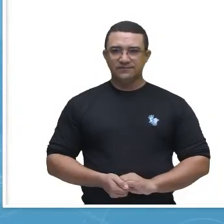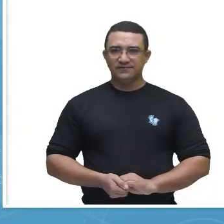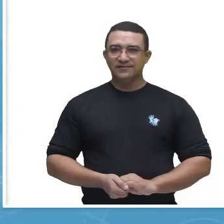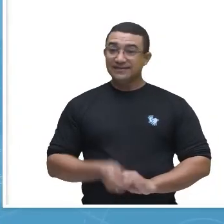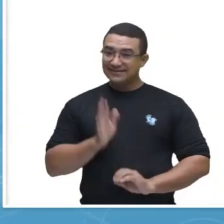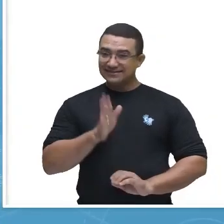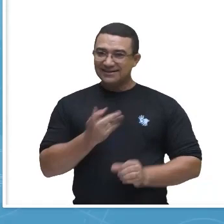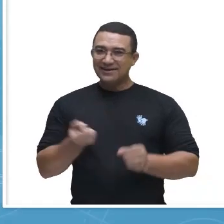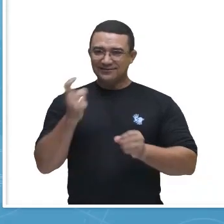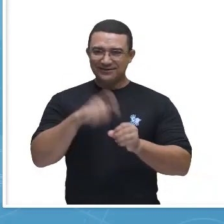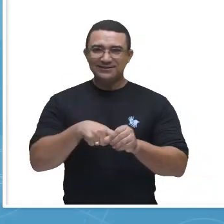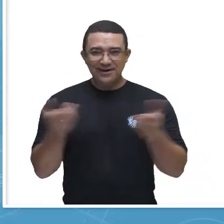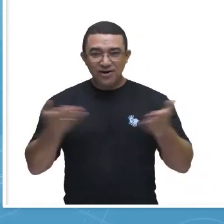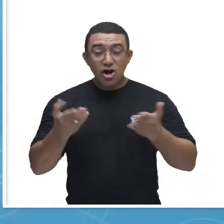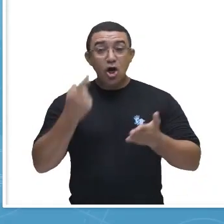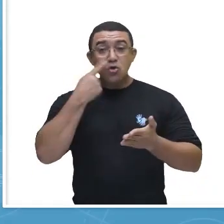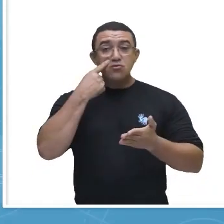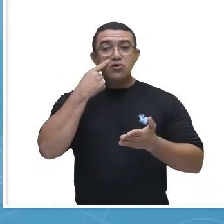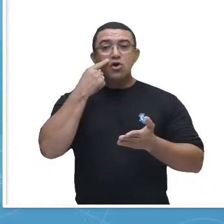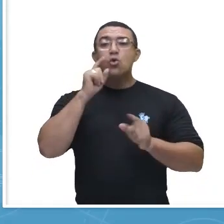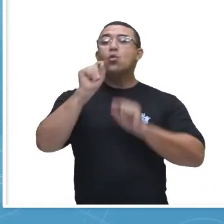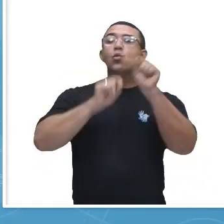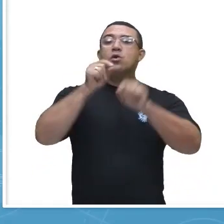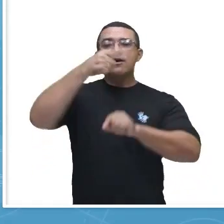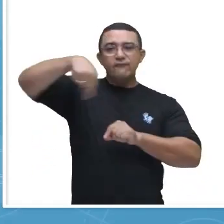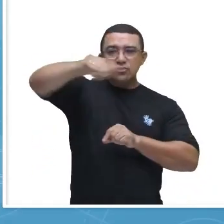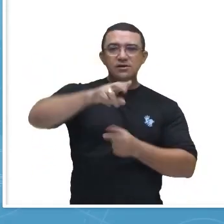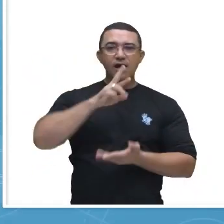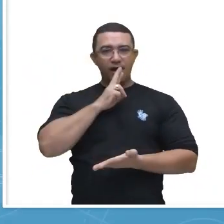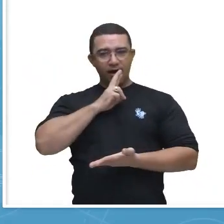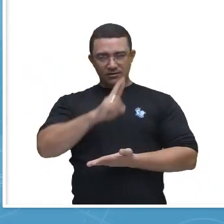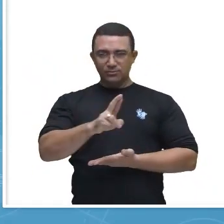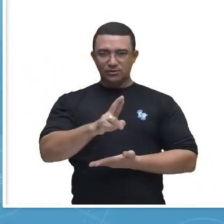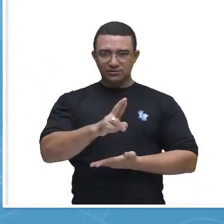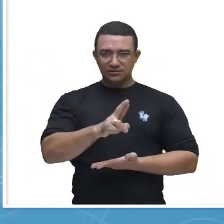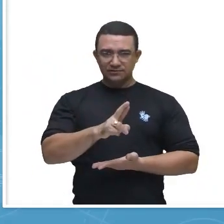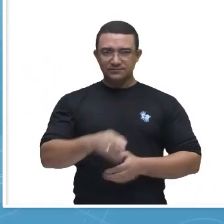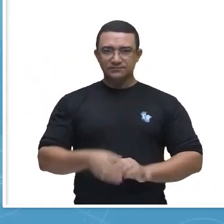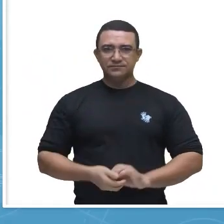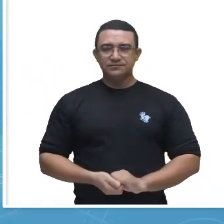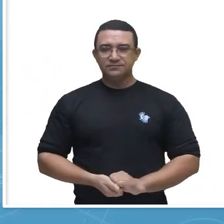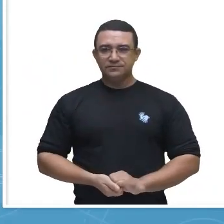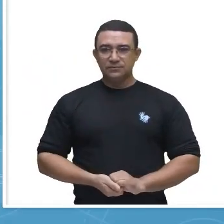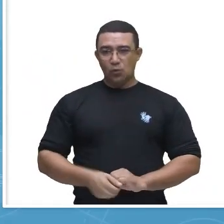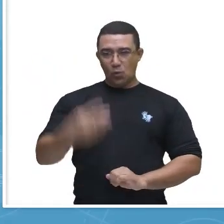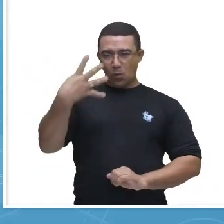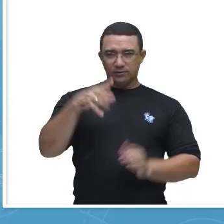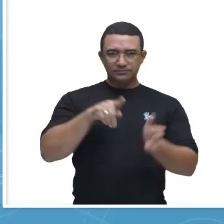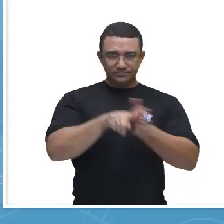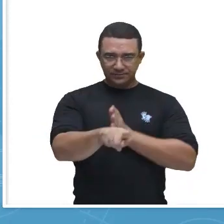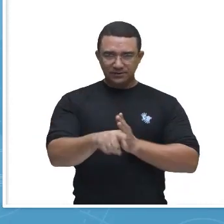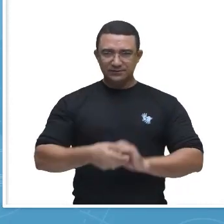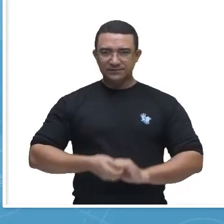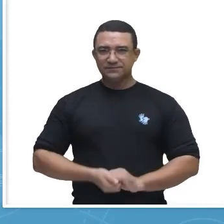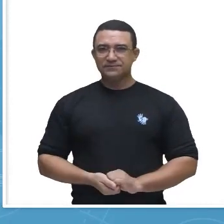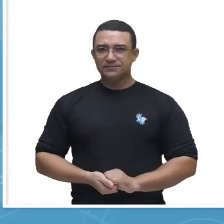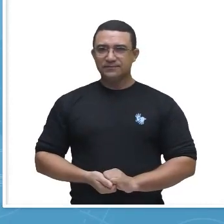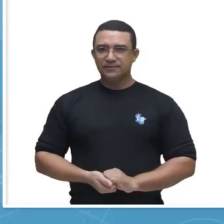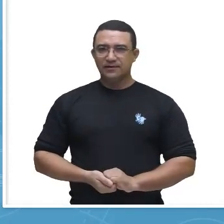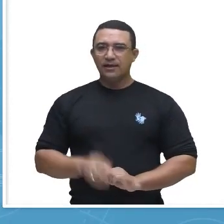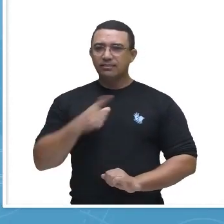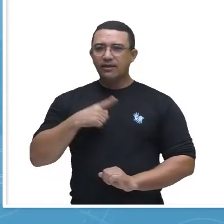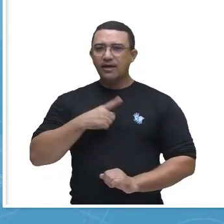retornando agora para verificar o que vocês colocaram, o que vocês responderam aí na nossa quarta questão, né? Então, a gente